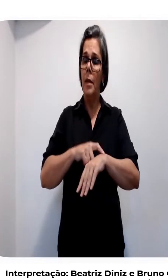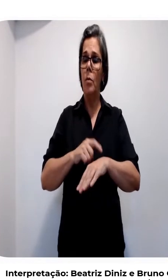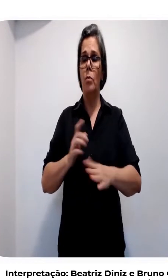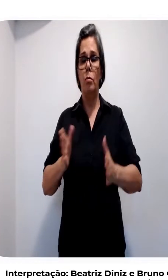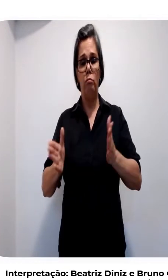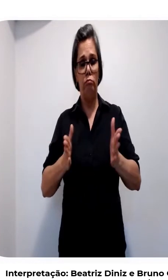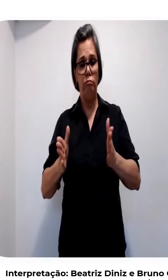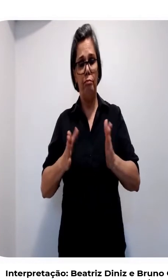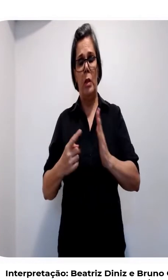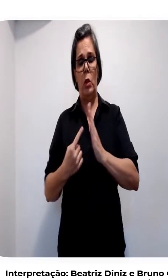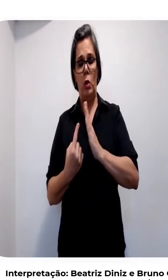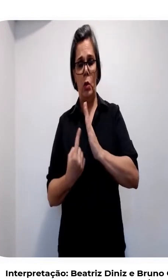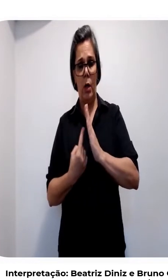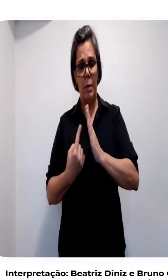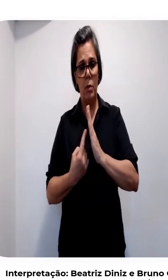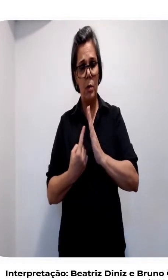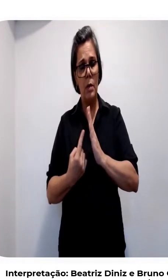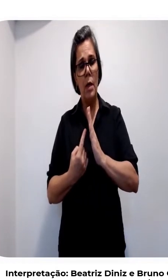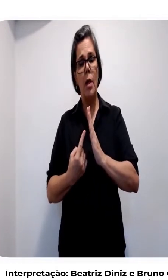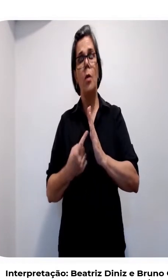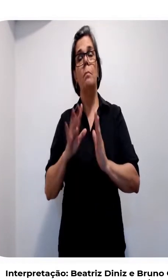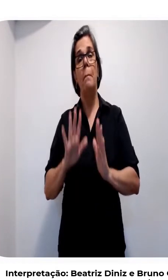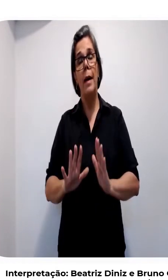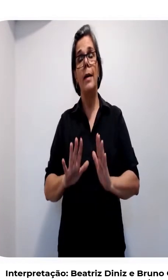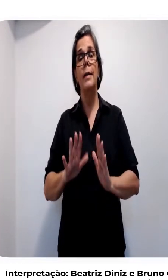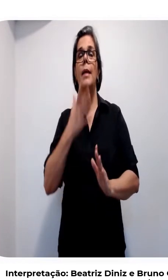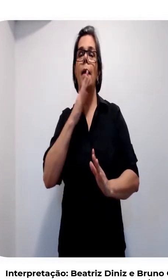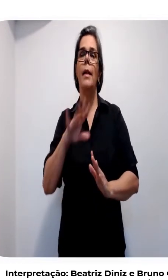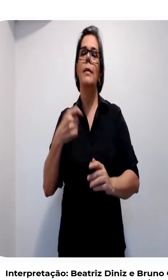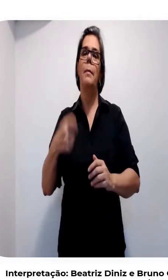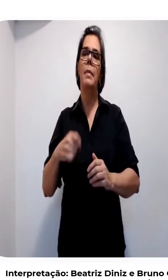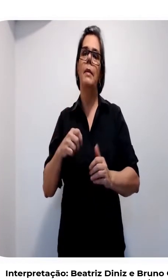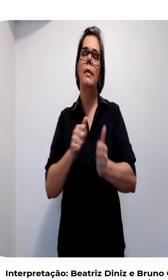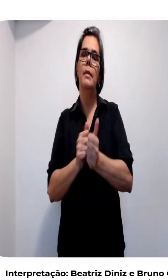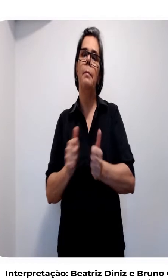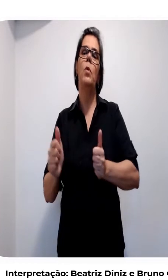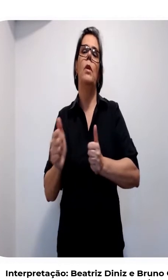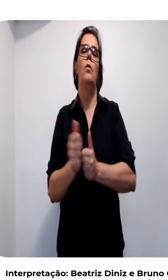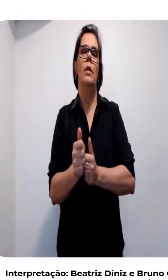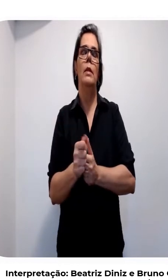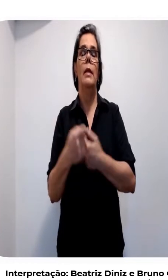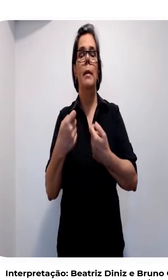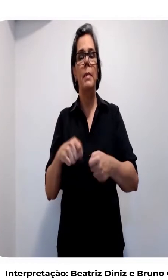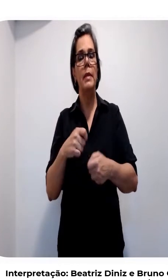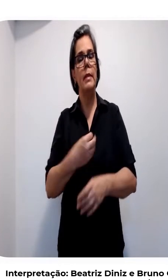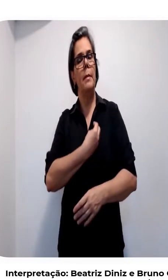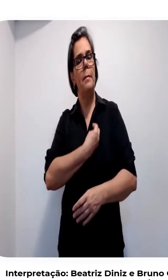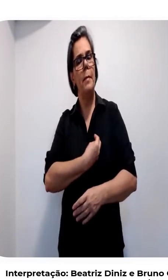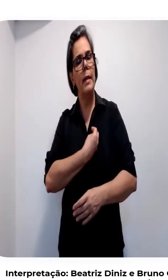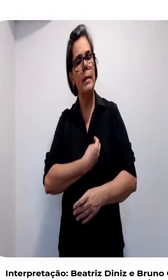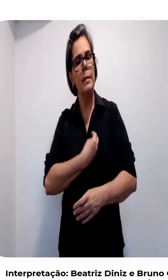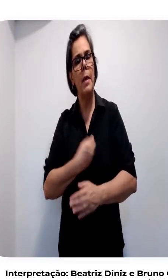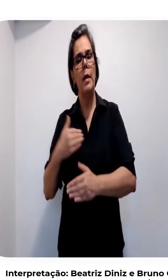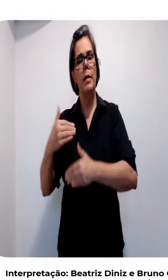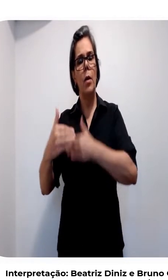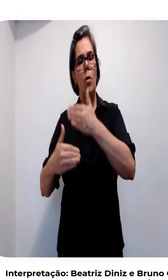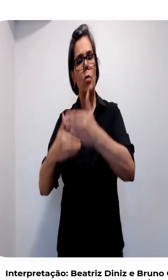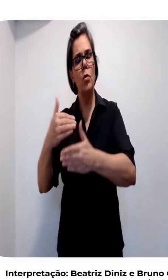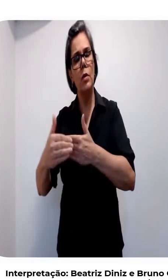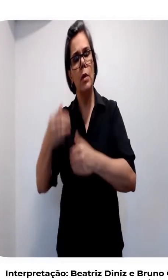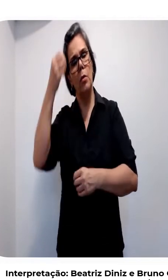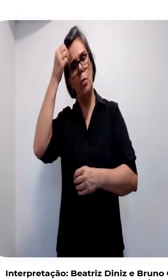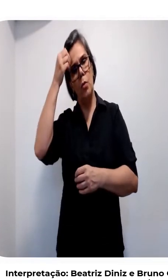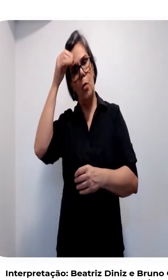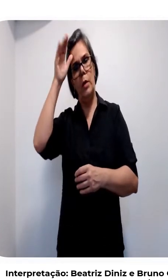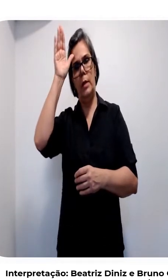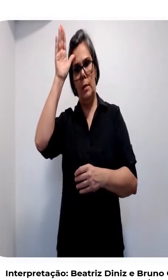ser protagonista desse jogo, participar dessa construção do conhecimento, elas precisam disso. E o jogo,